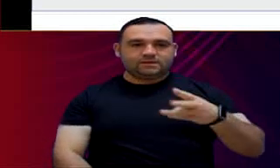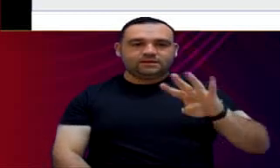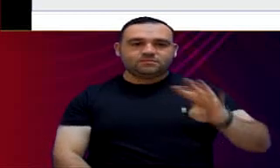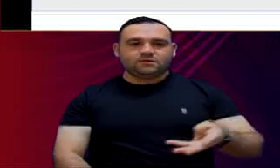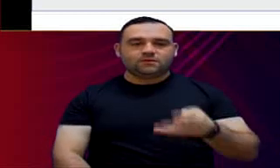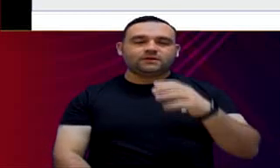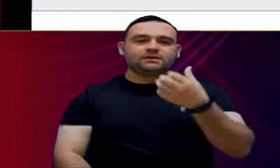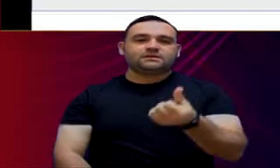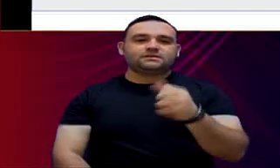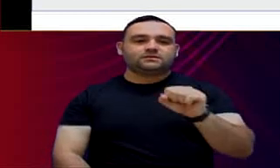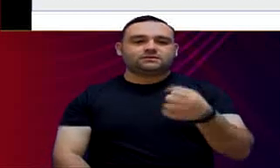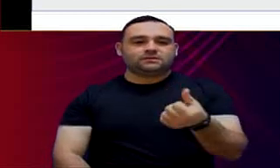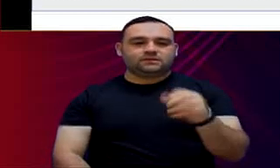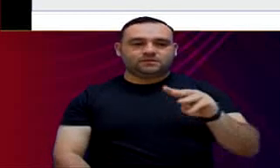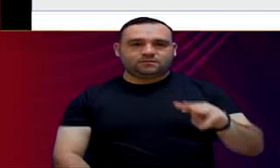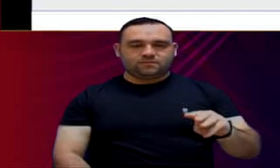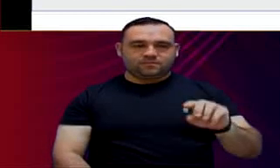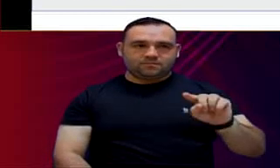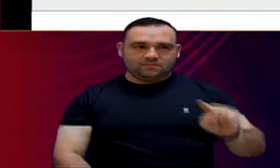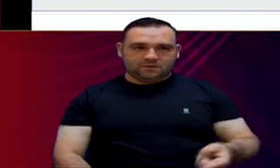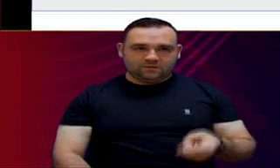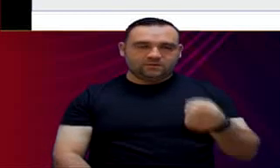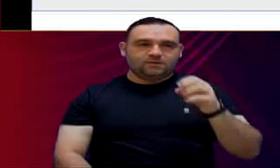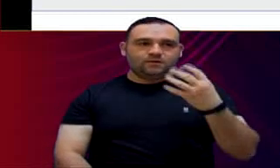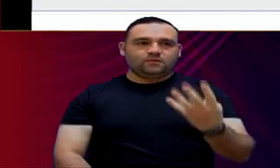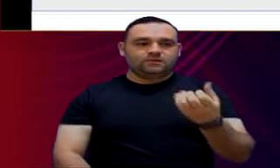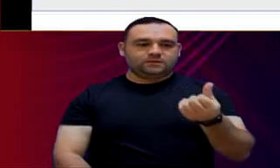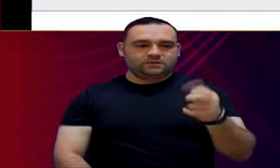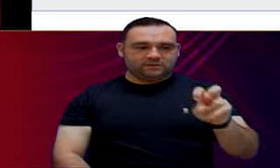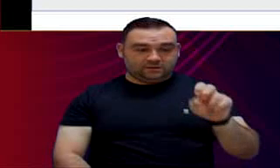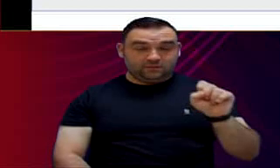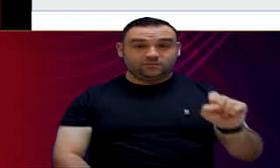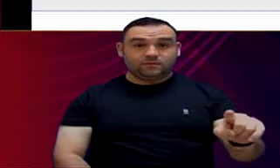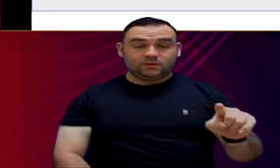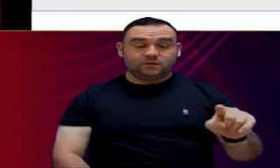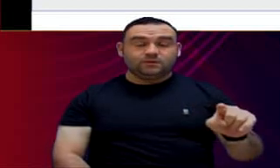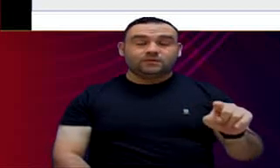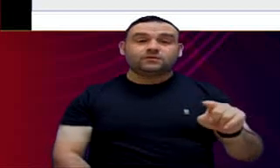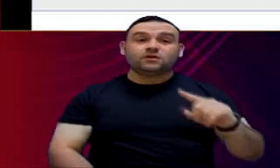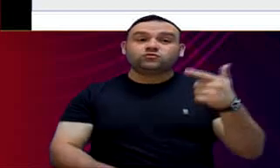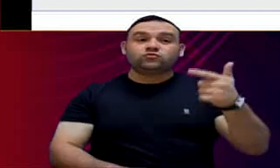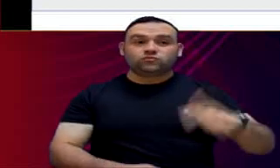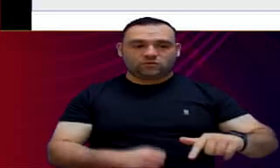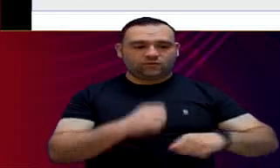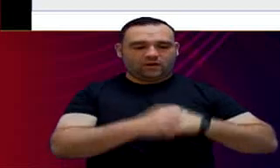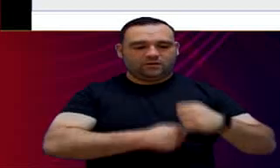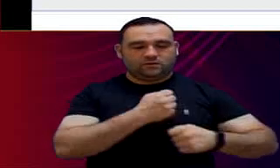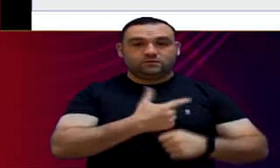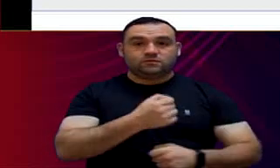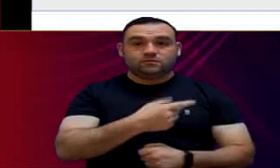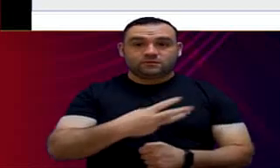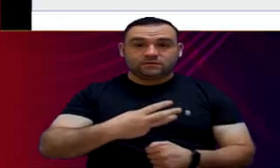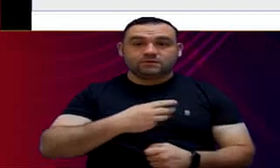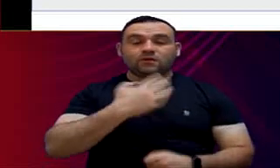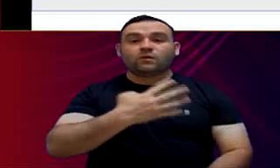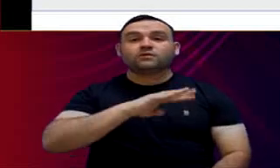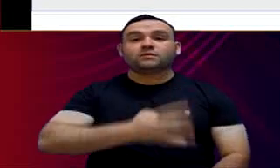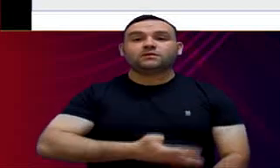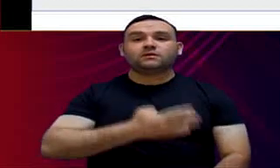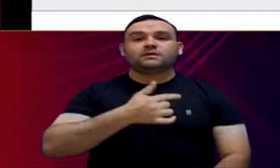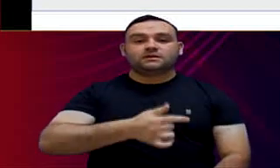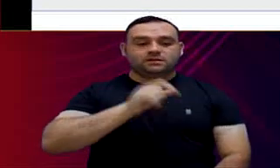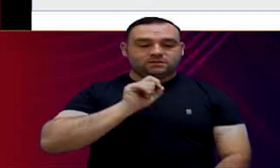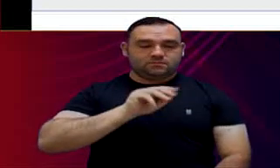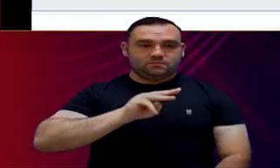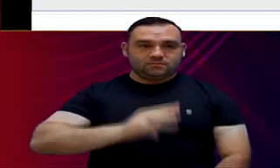bilhões 686 milhões 465 mil a estimativa para 2023 de 4 bilhões 7